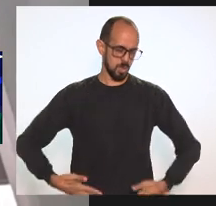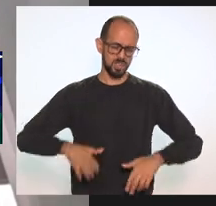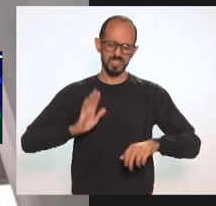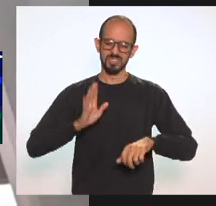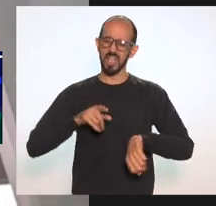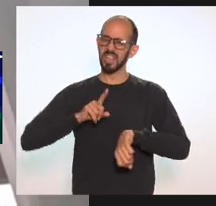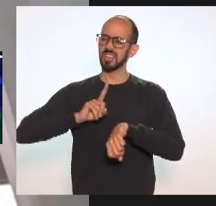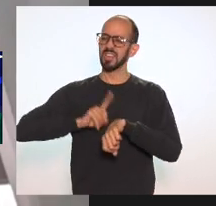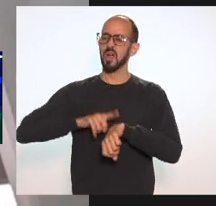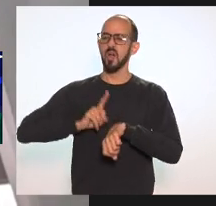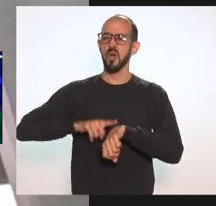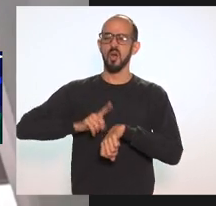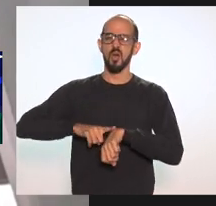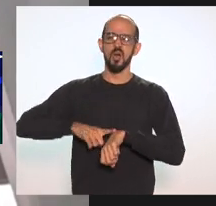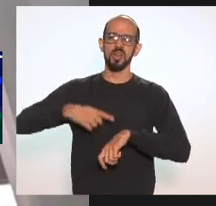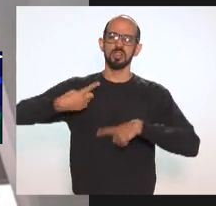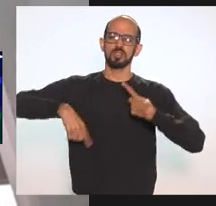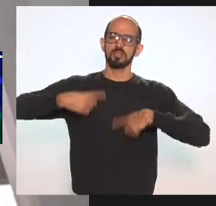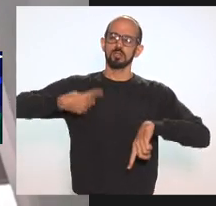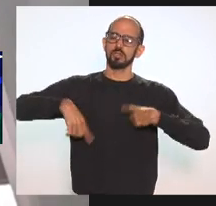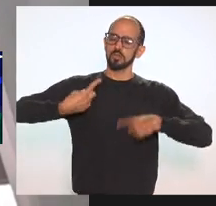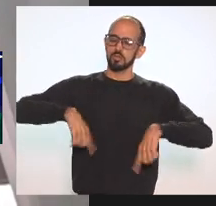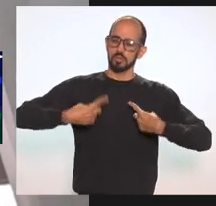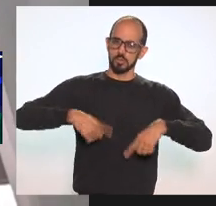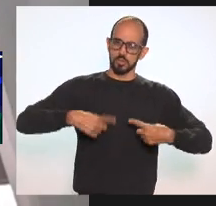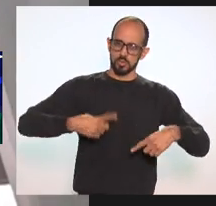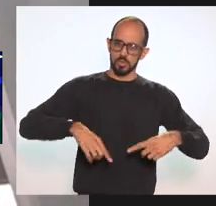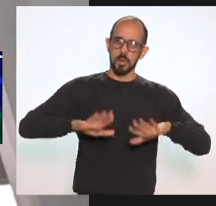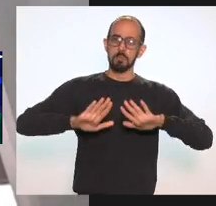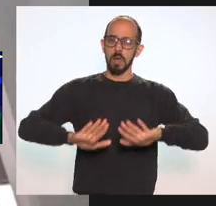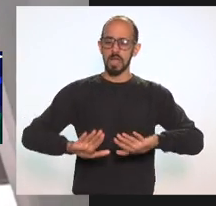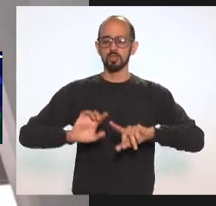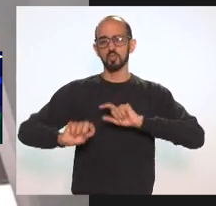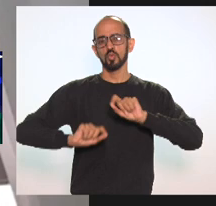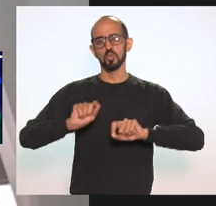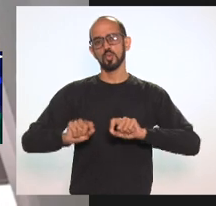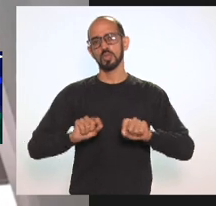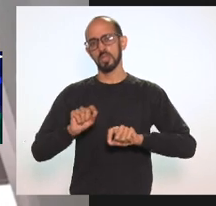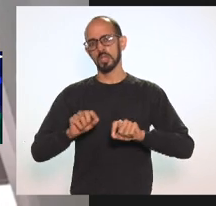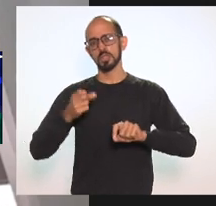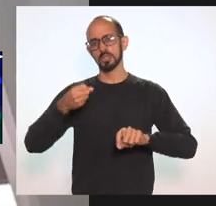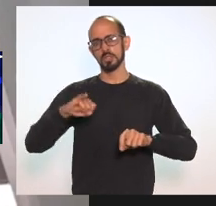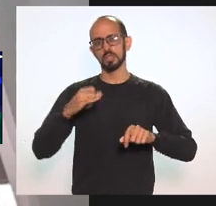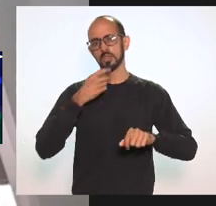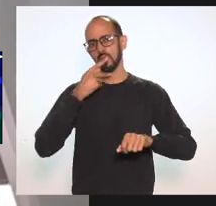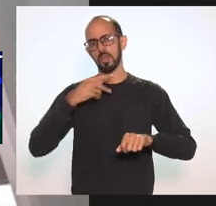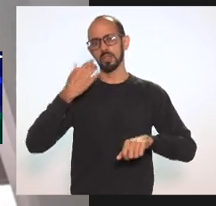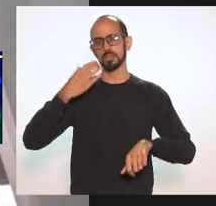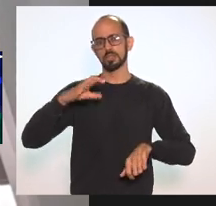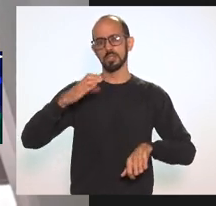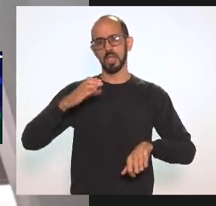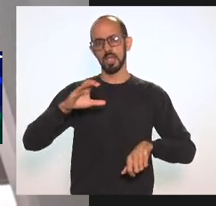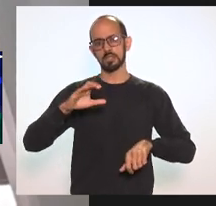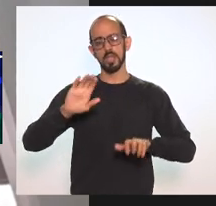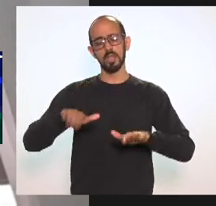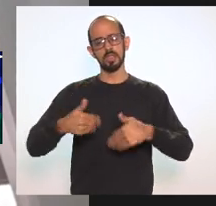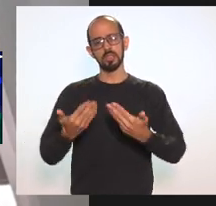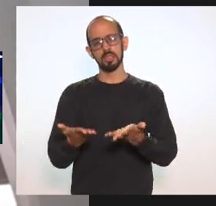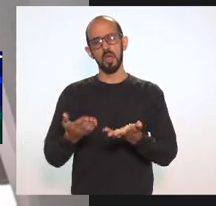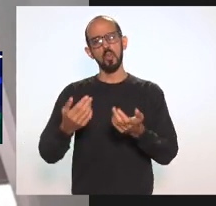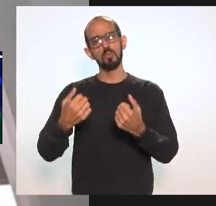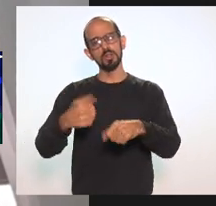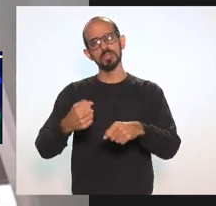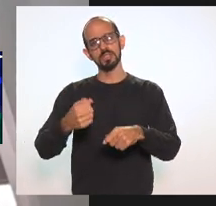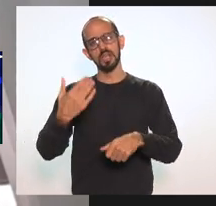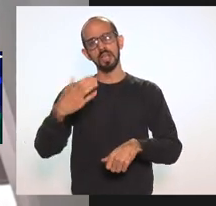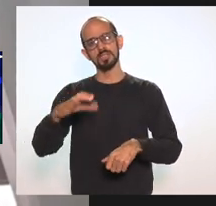bastante tempo discutindo esse assunto mas se a deficiência que nós estamos falando então que vem é a